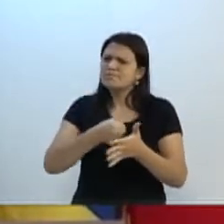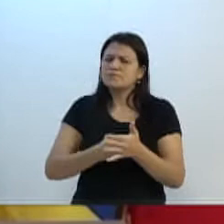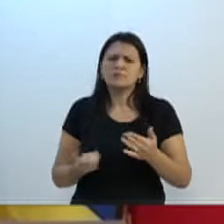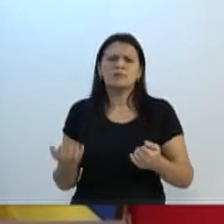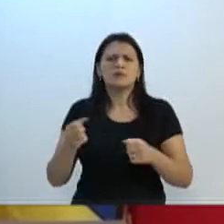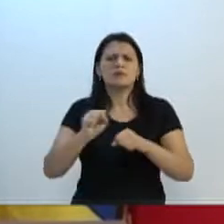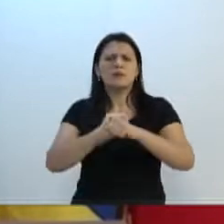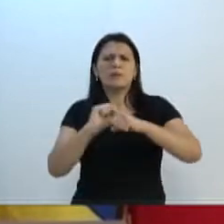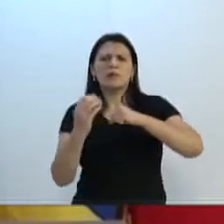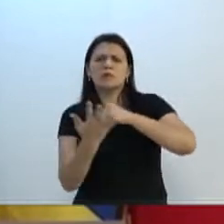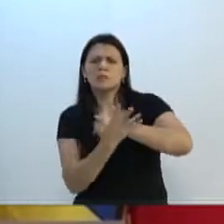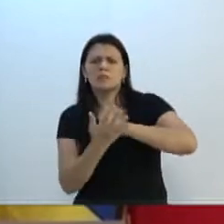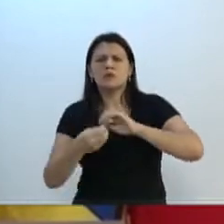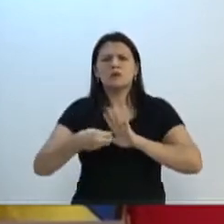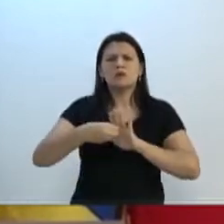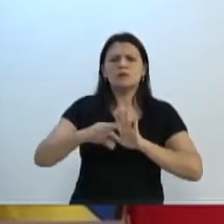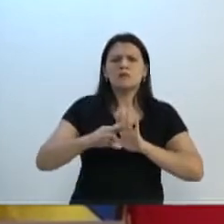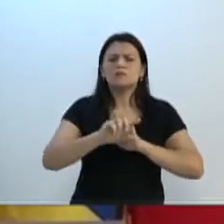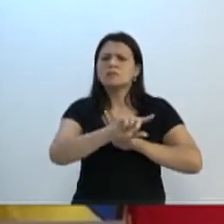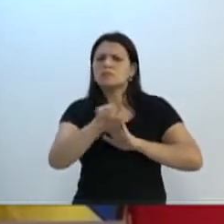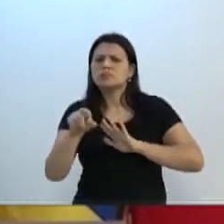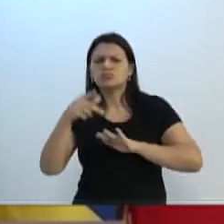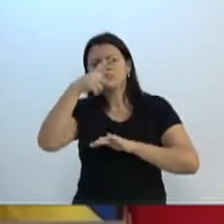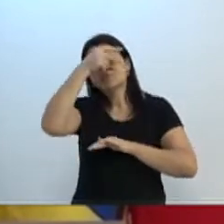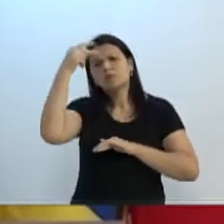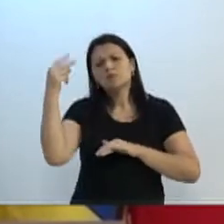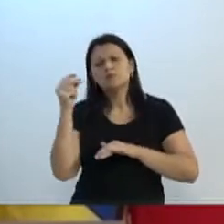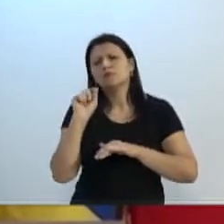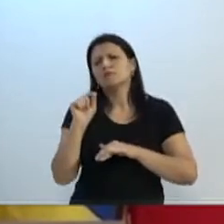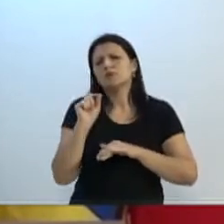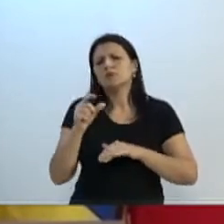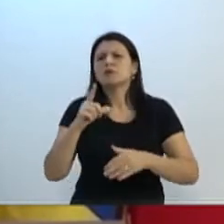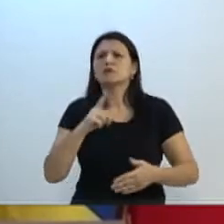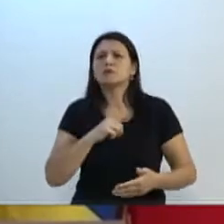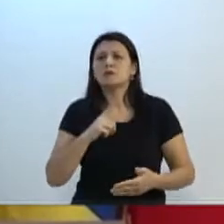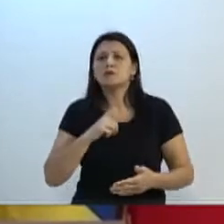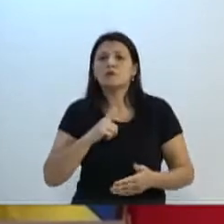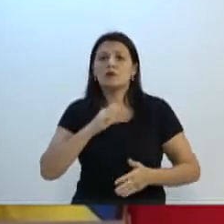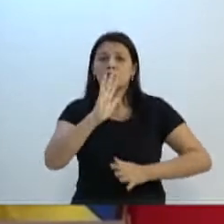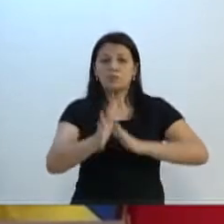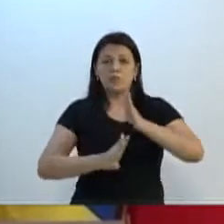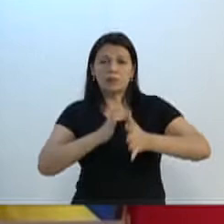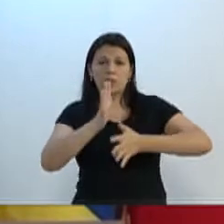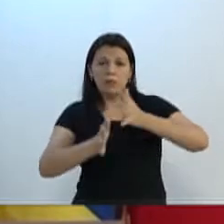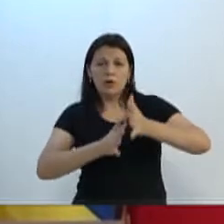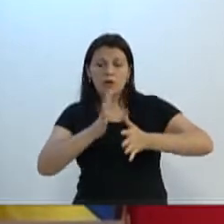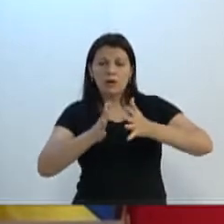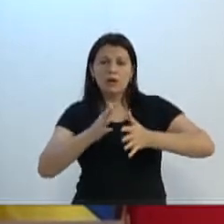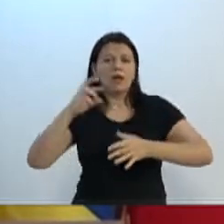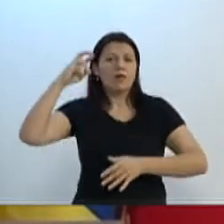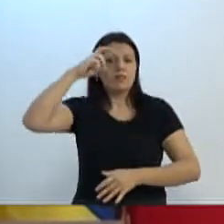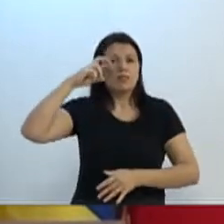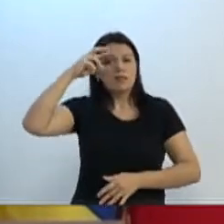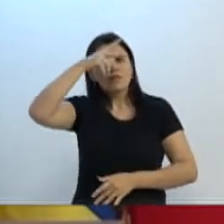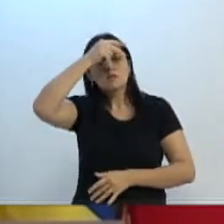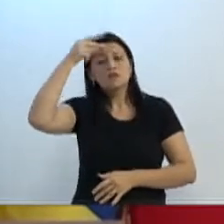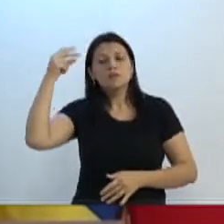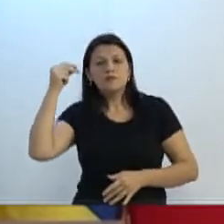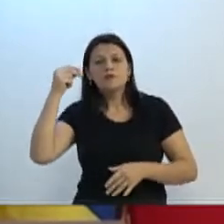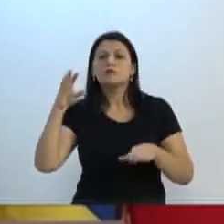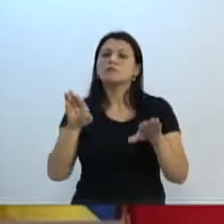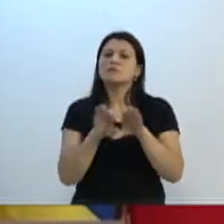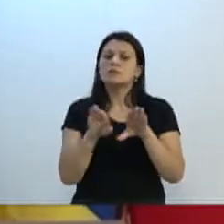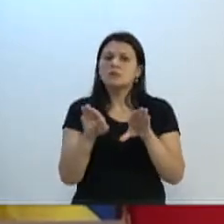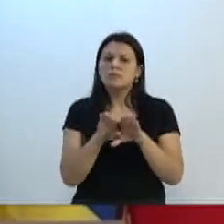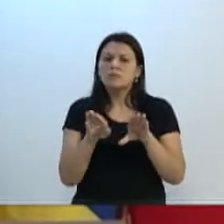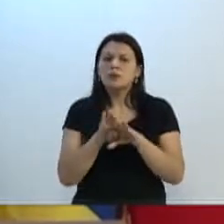através de uma indicação que foi acatada pelo Executivo, para que tivesse a questão de Libras em relação às lives do prefeito, seja através